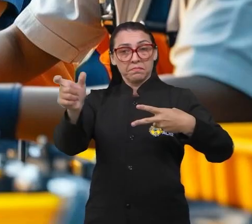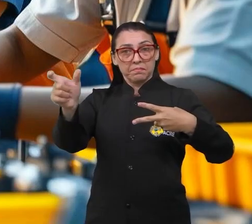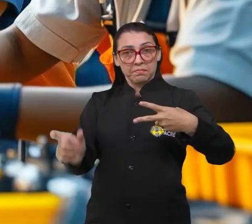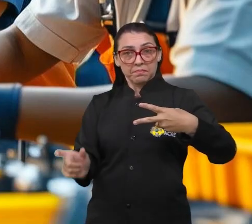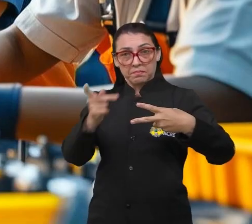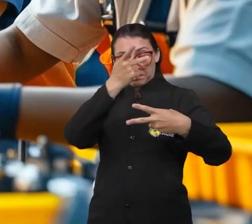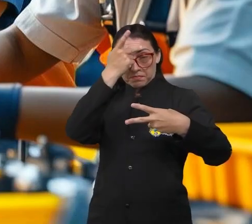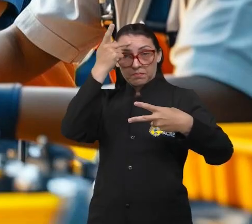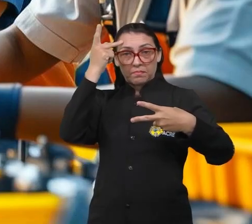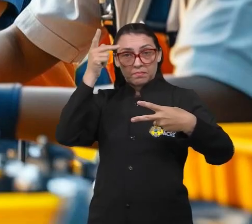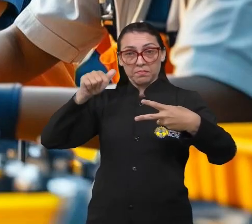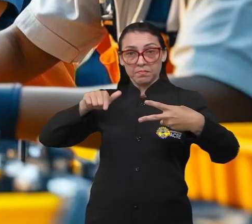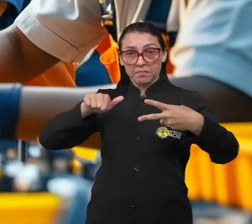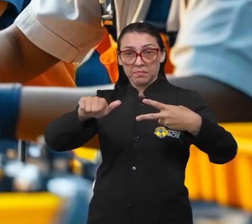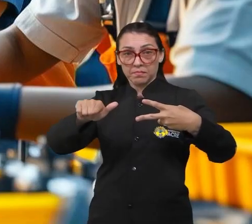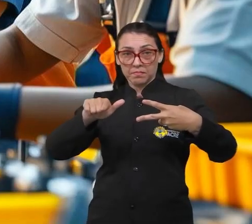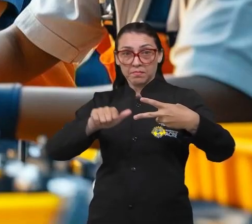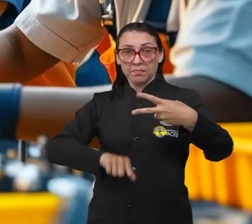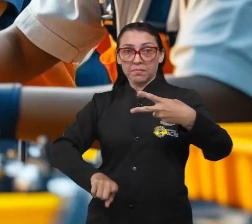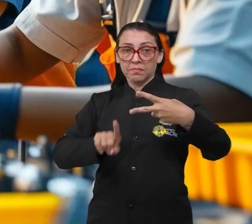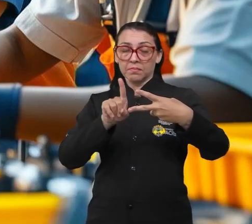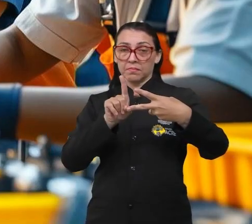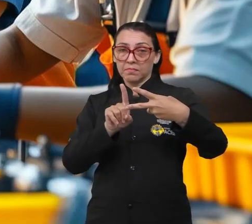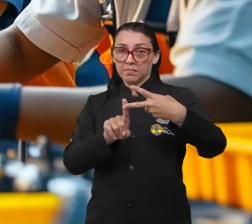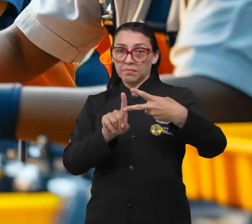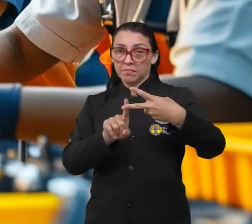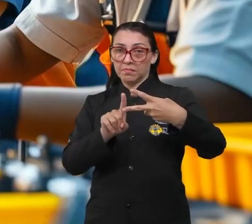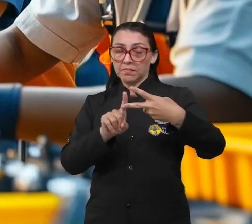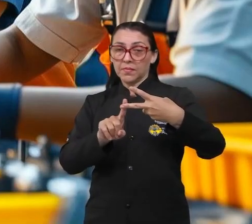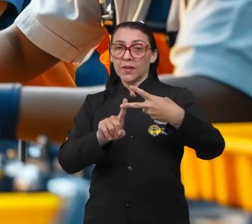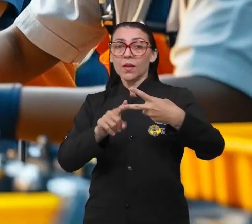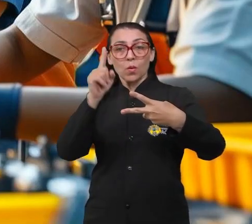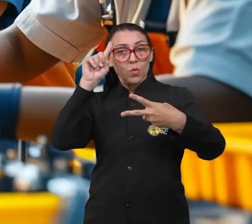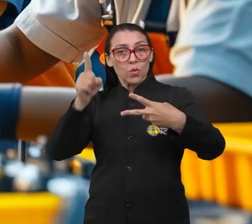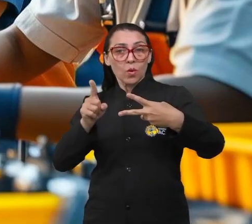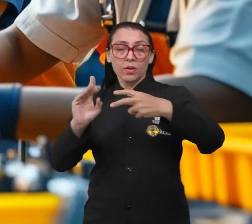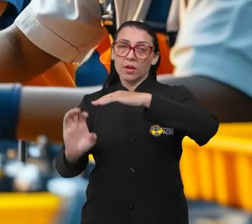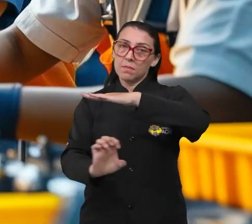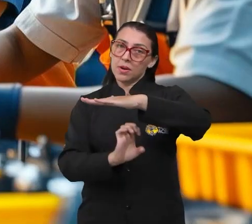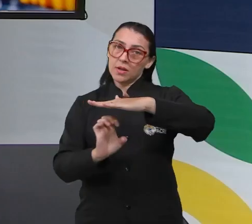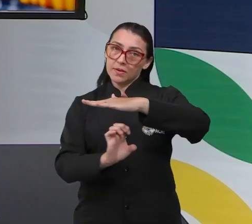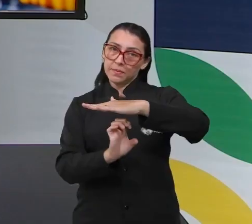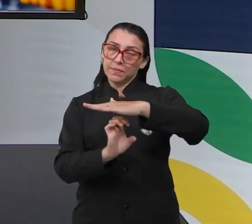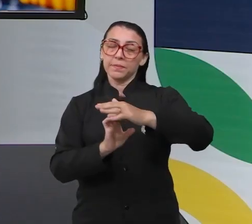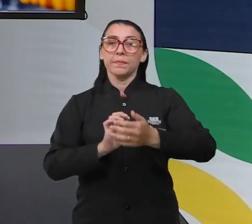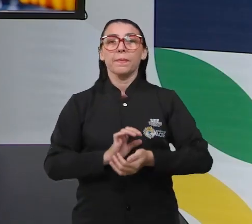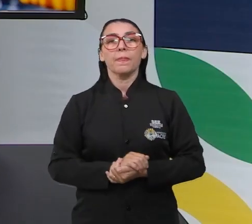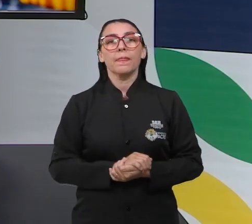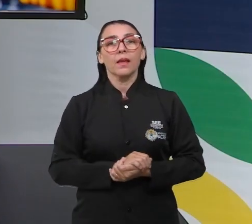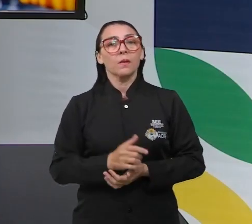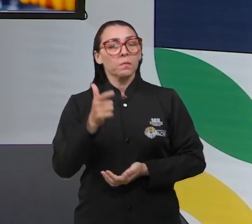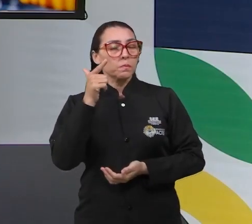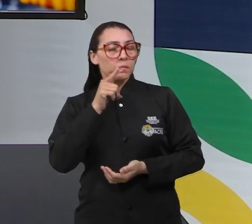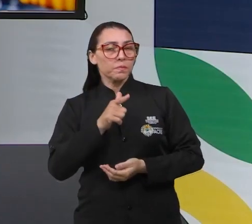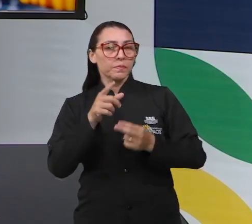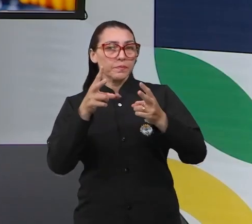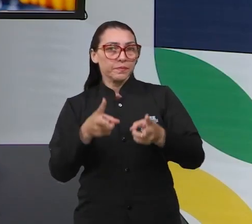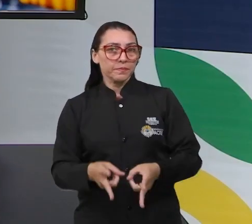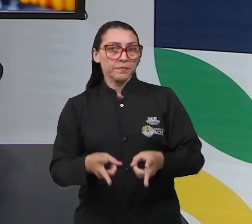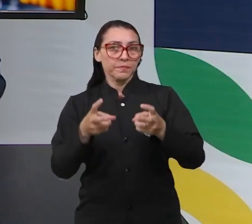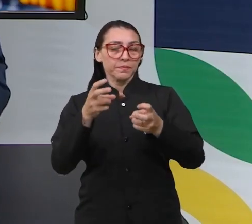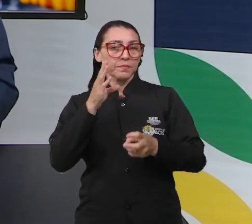dois personagens, que é o empregado e o empregador. Então, conseguem observar